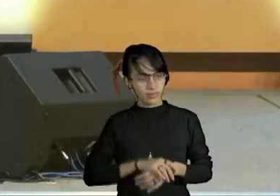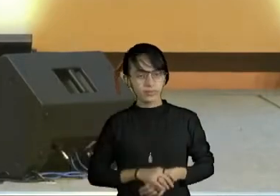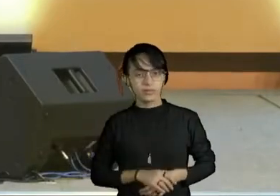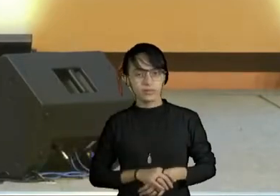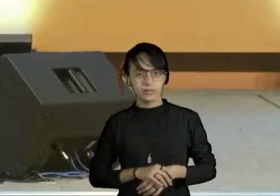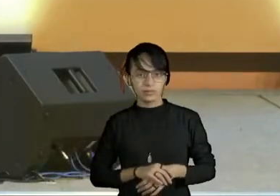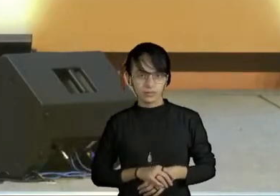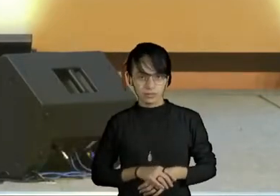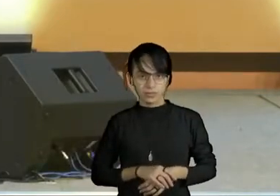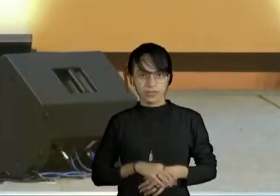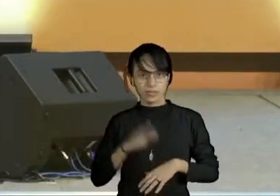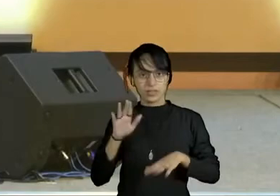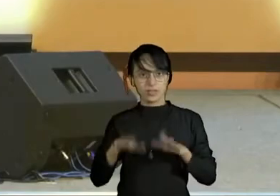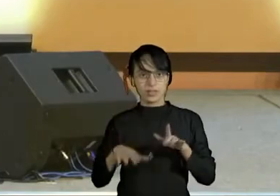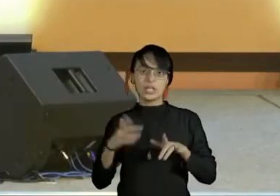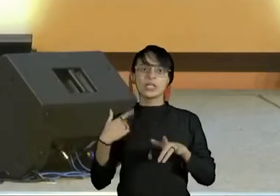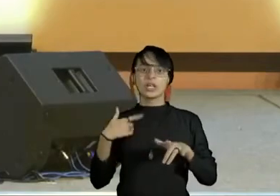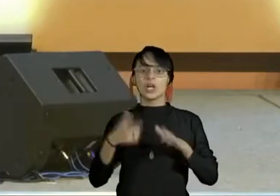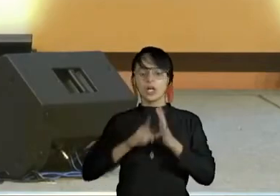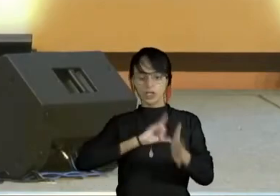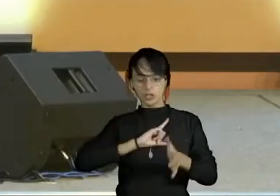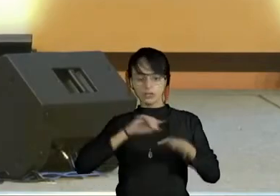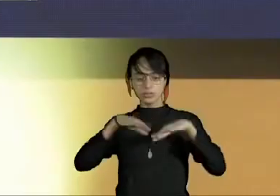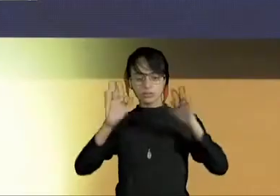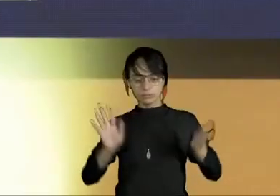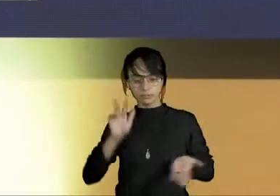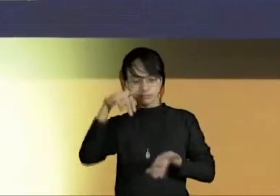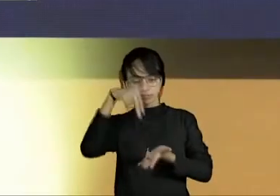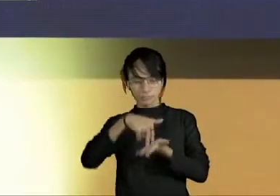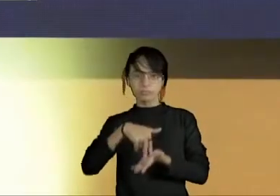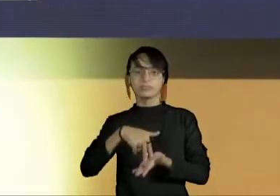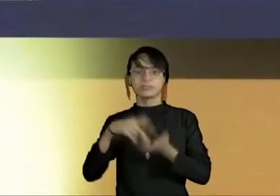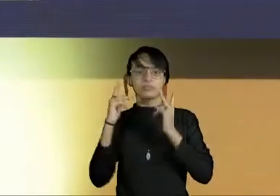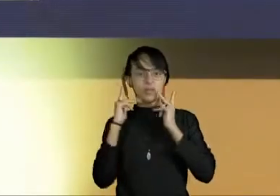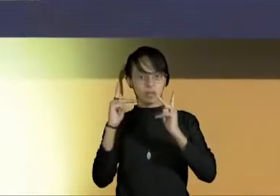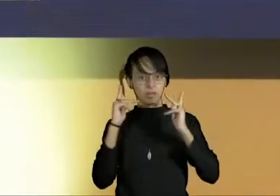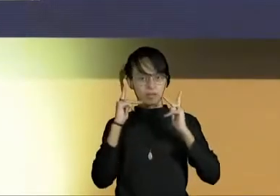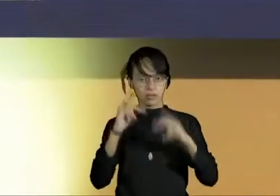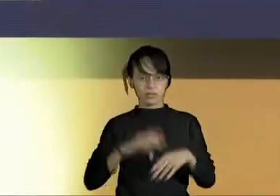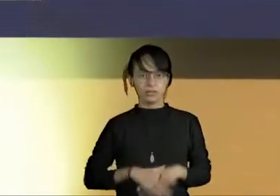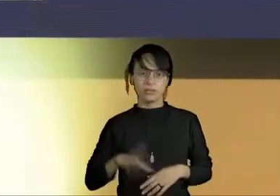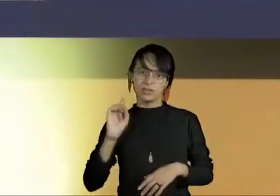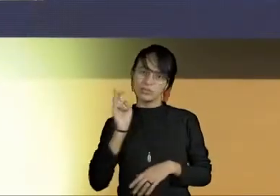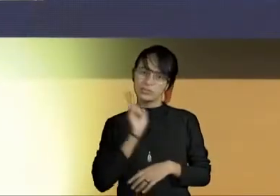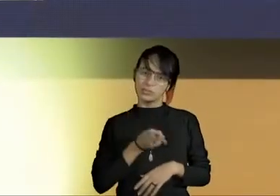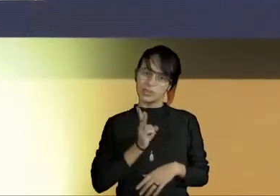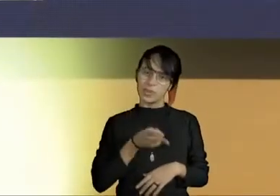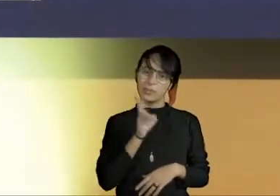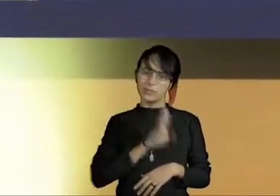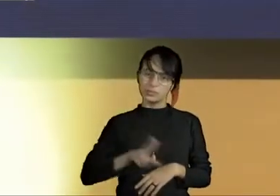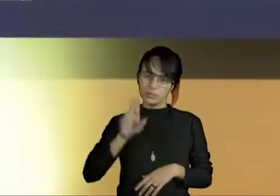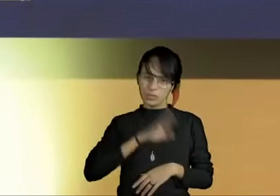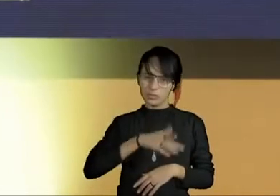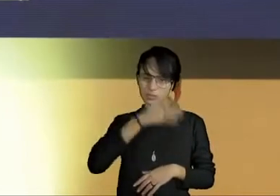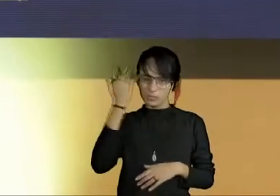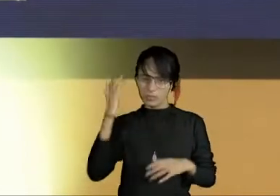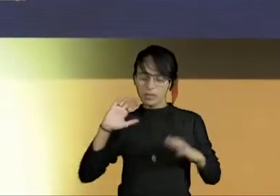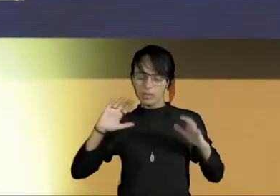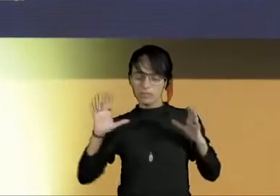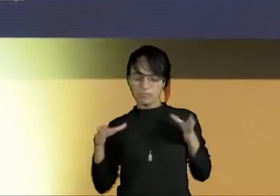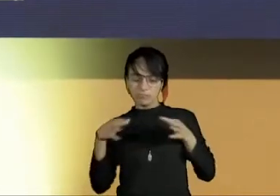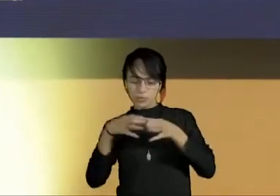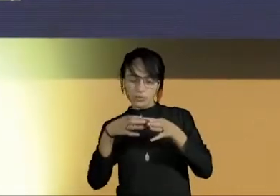vezes antes de assumir a tribuna para ministrar a palavra de Deus, Deus sempre usava alguém no círculo de